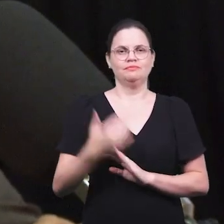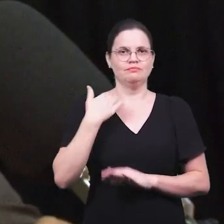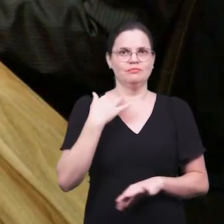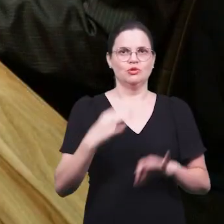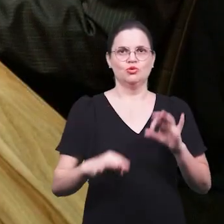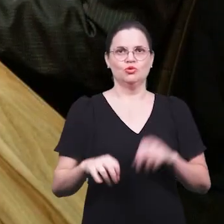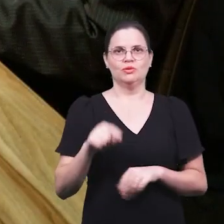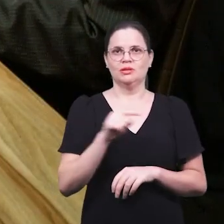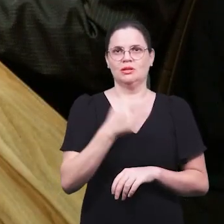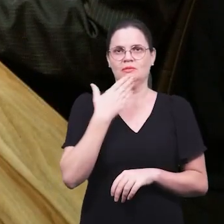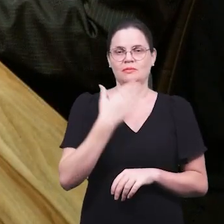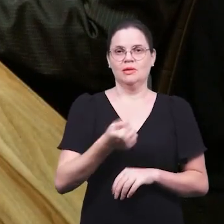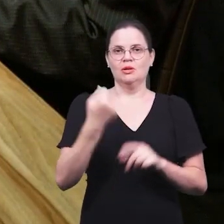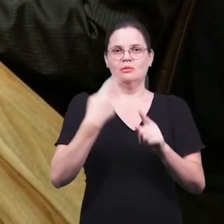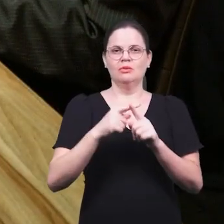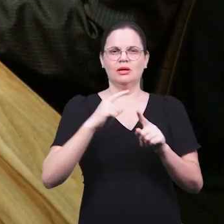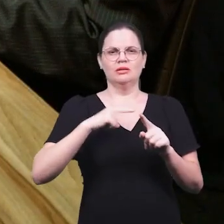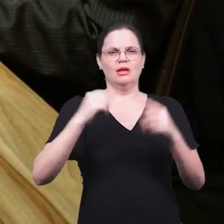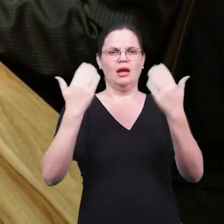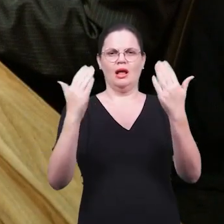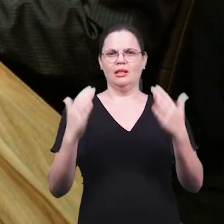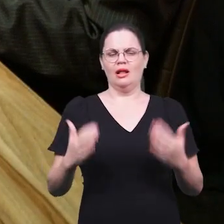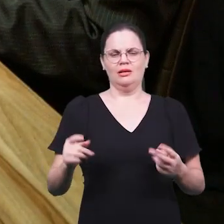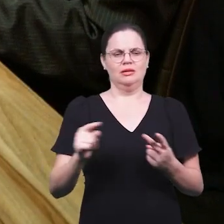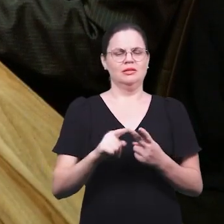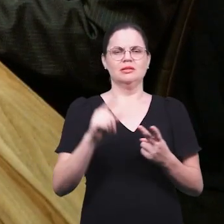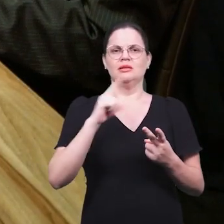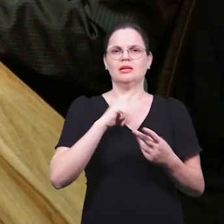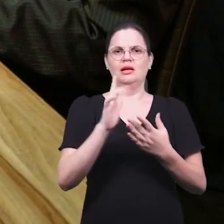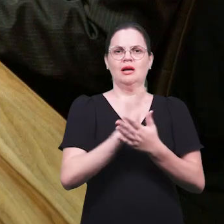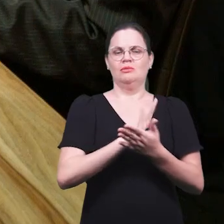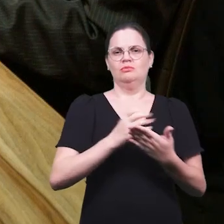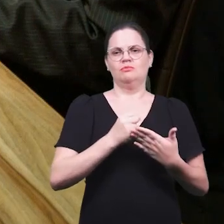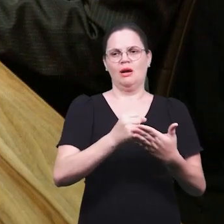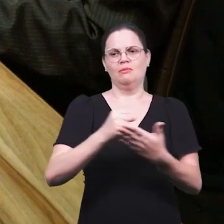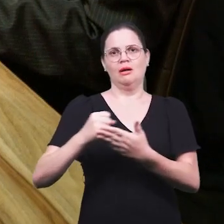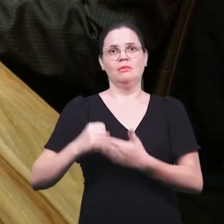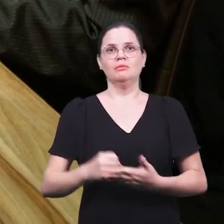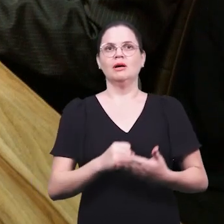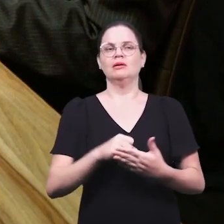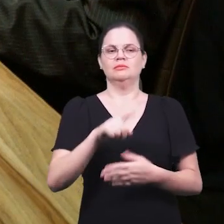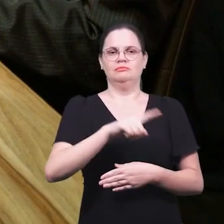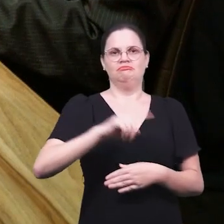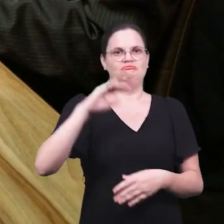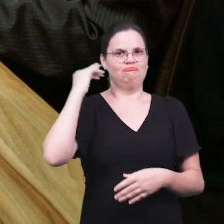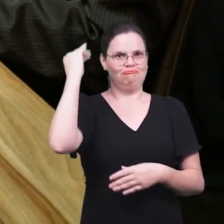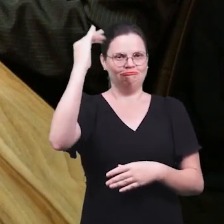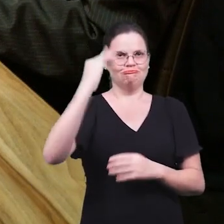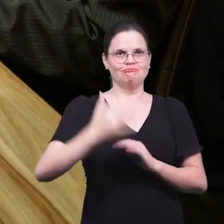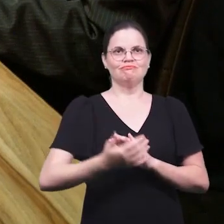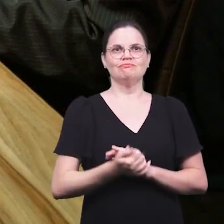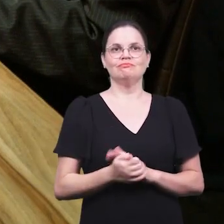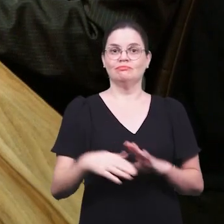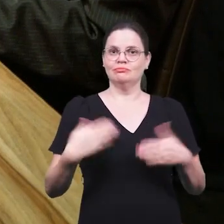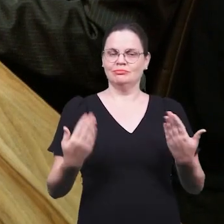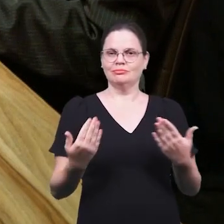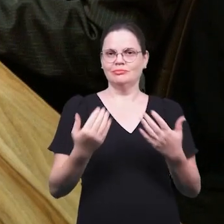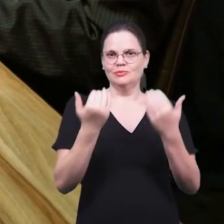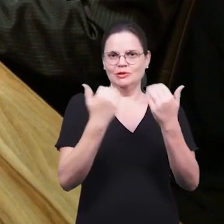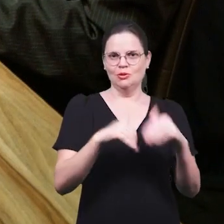melhores fora de carreiras do Judiciário, né? Para quem é juiz, né? Porque você tem os analistas, tem consultores, né?